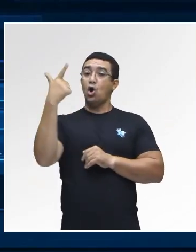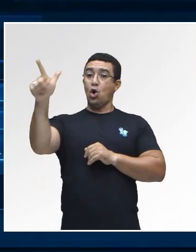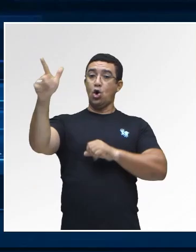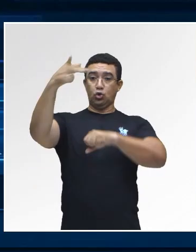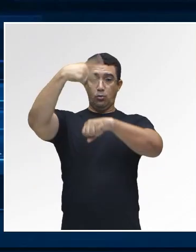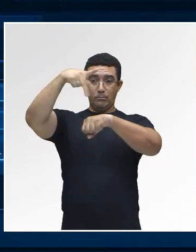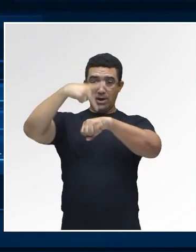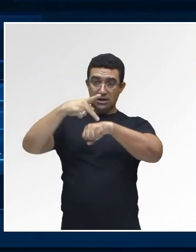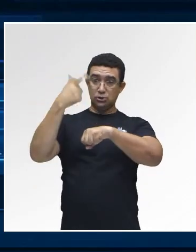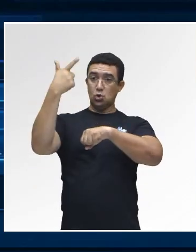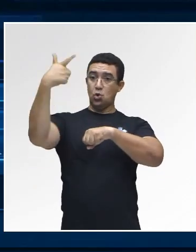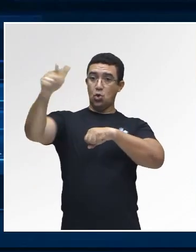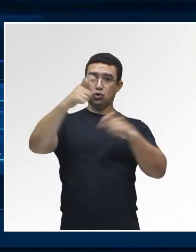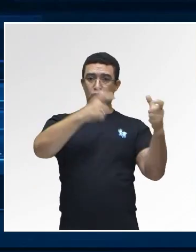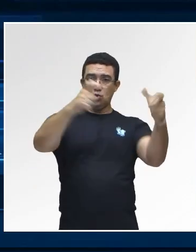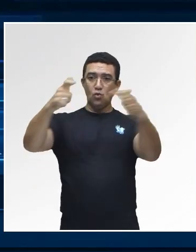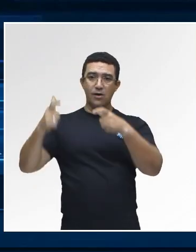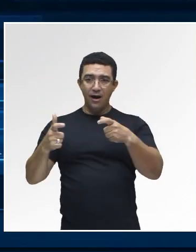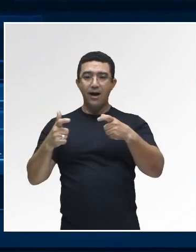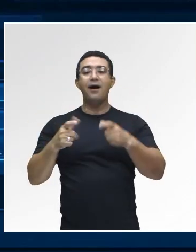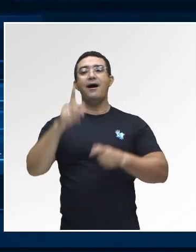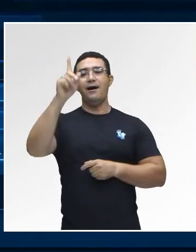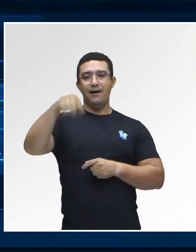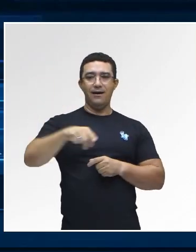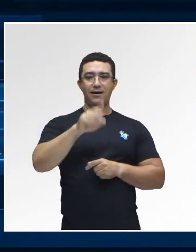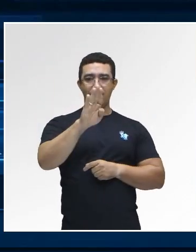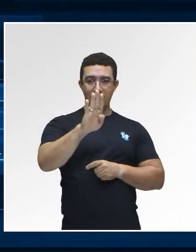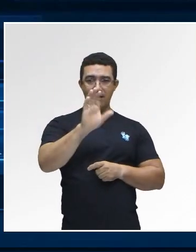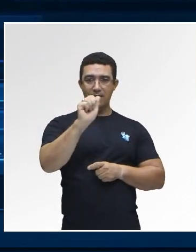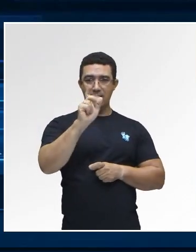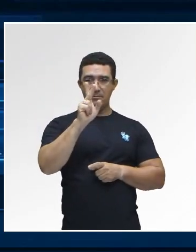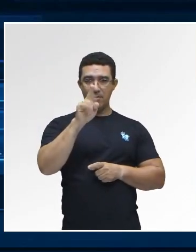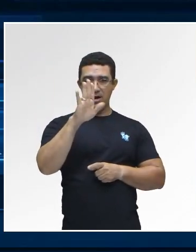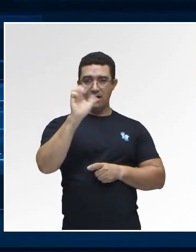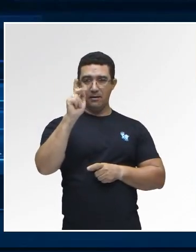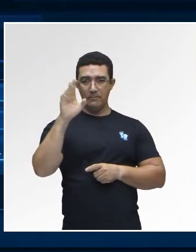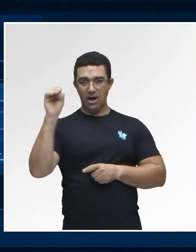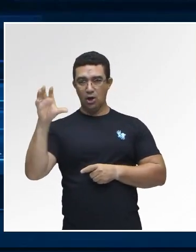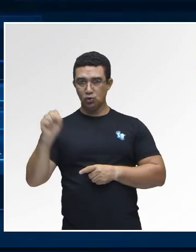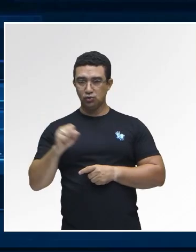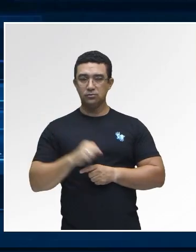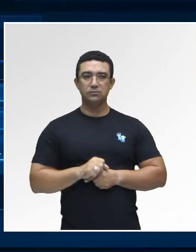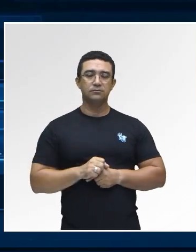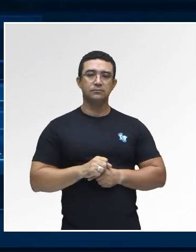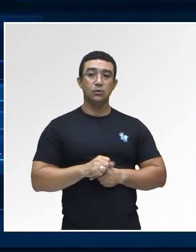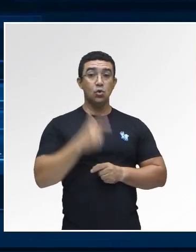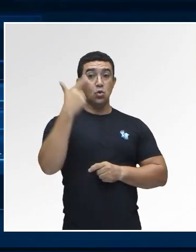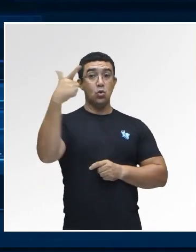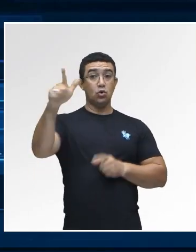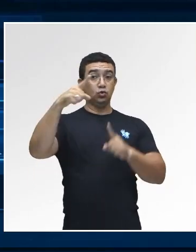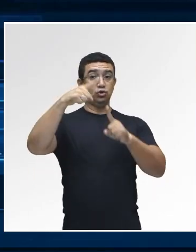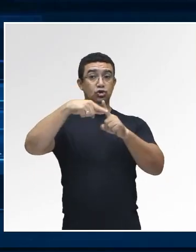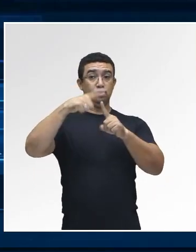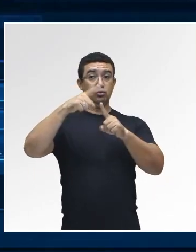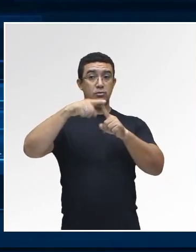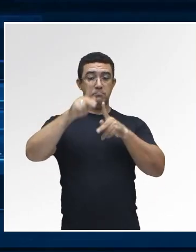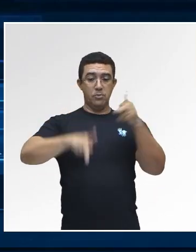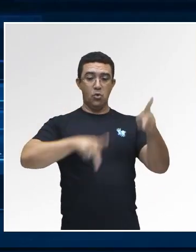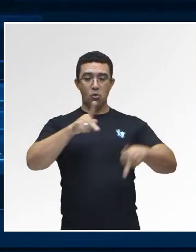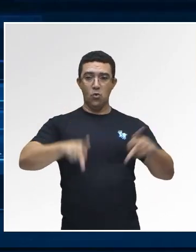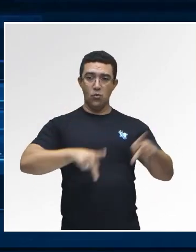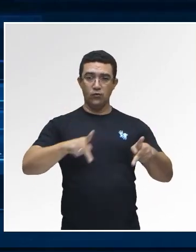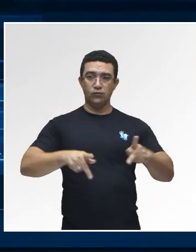mesma formação que eu. Então era assim que os romanos chamavam todos aqueles povos que não faziam parte ali do seu